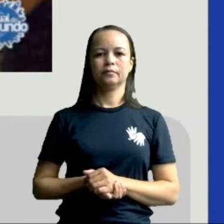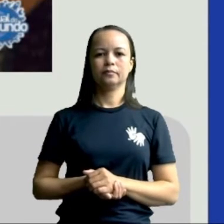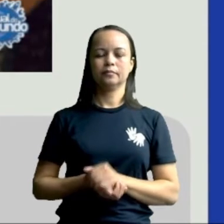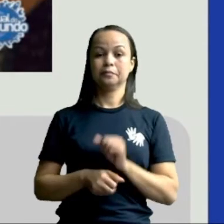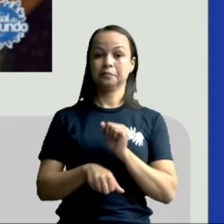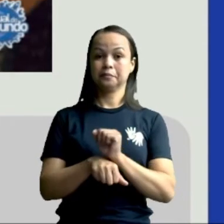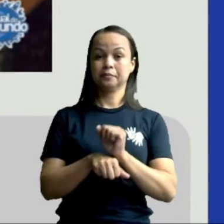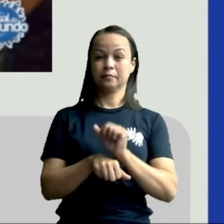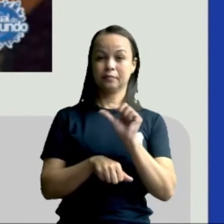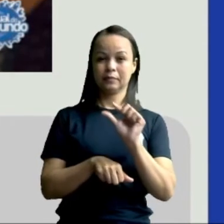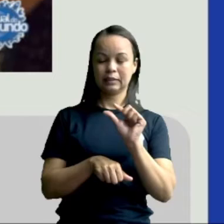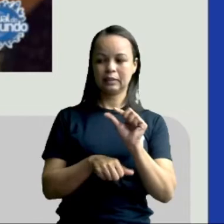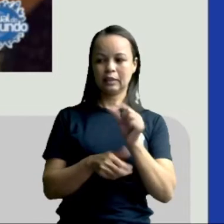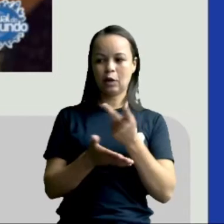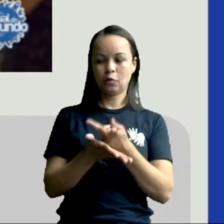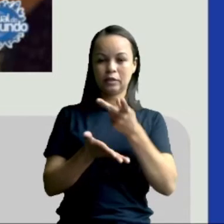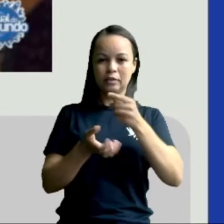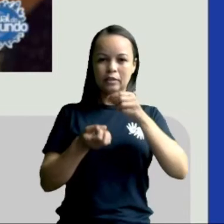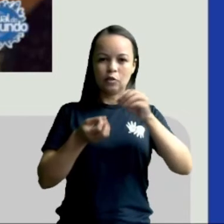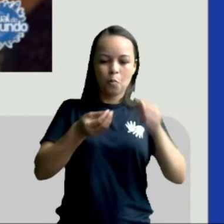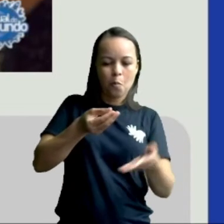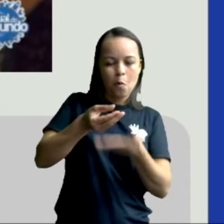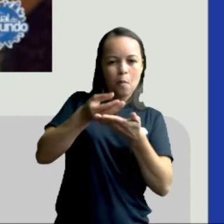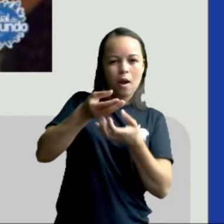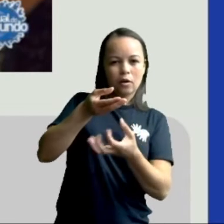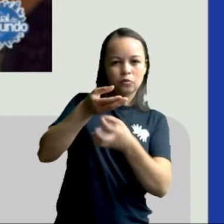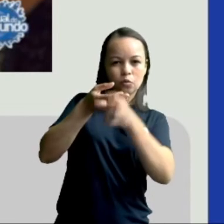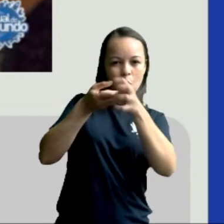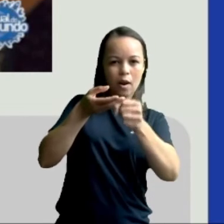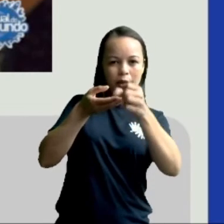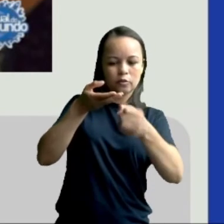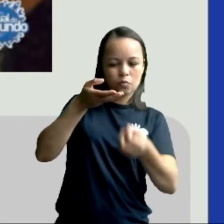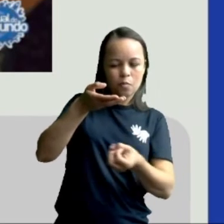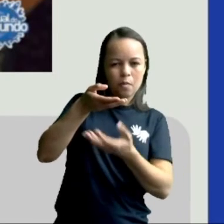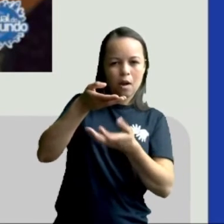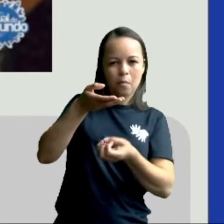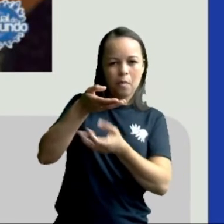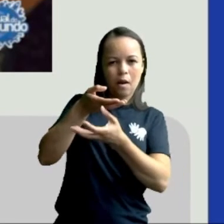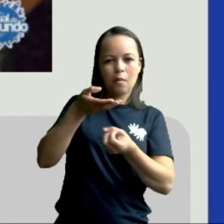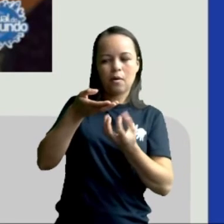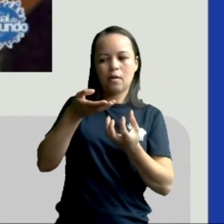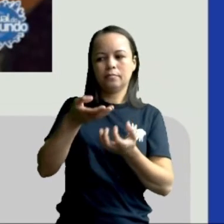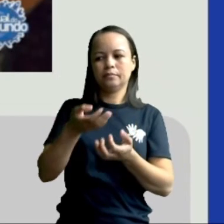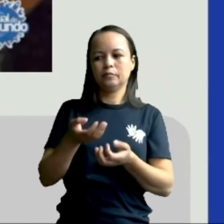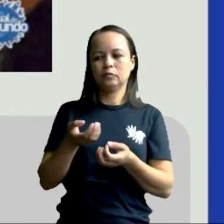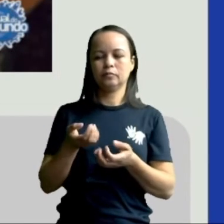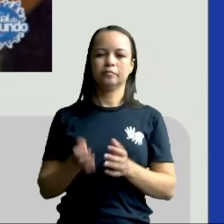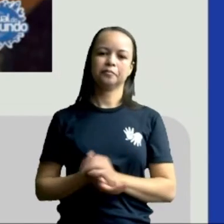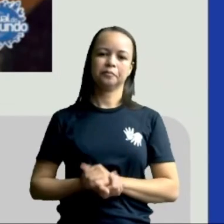Espera um pouco. Tá acontecendo por baixo do leite. Daqui a pouco começa.